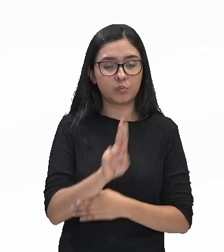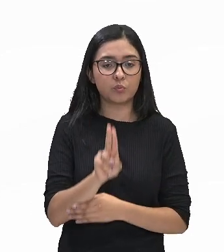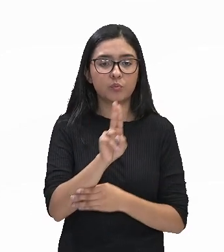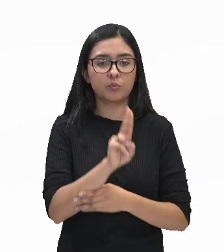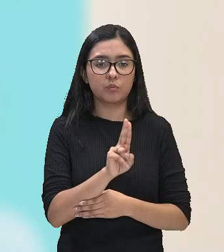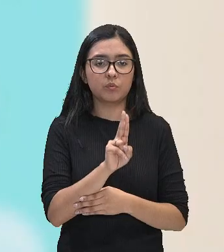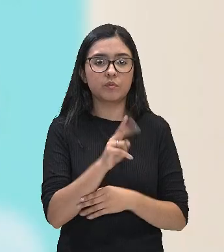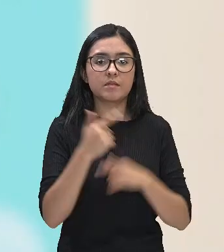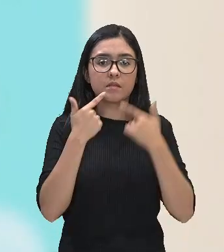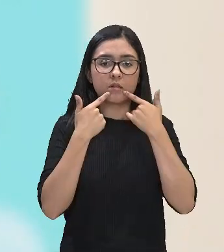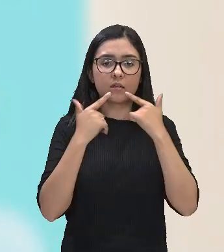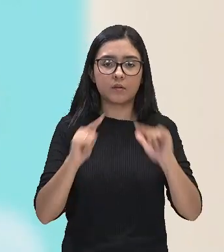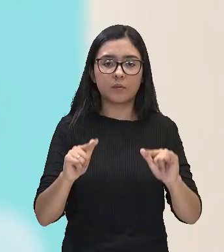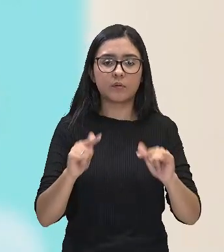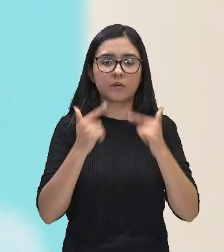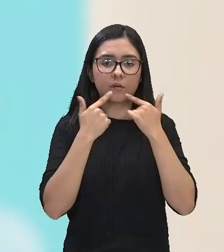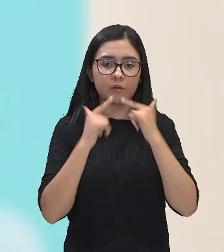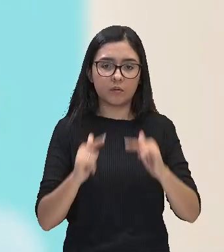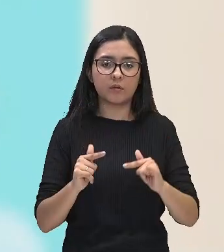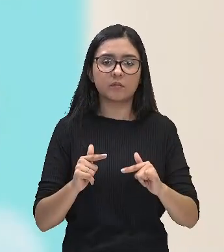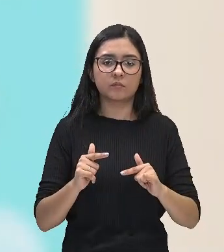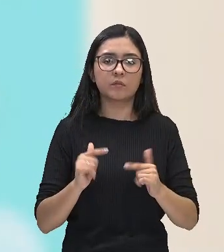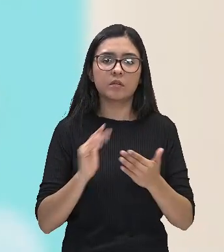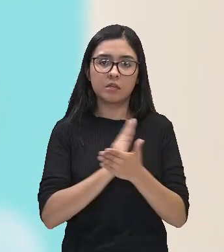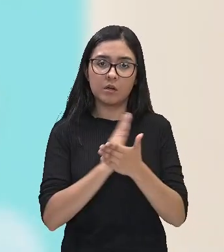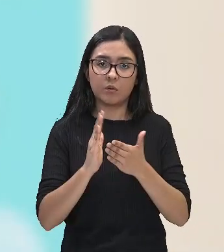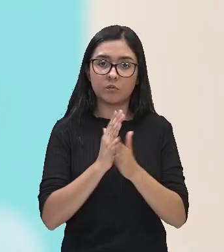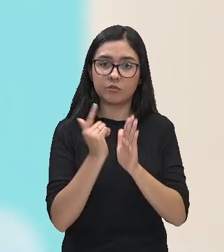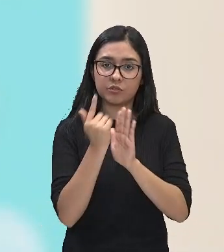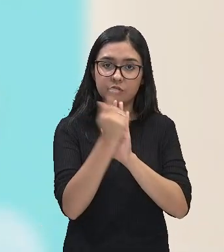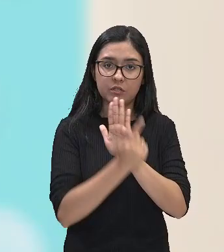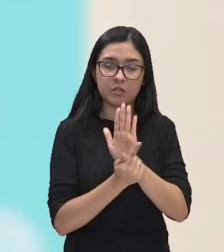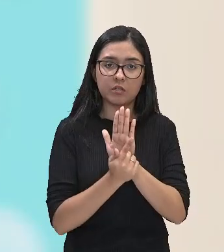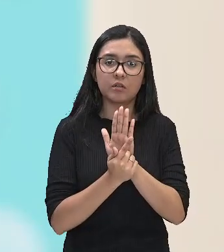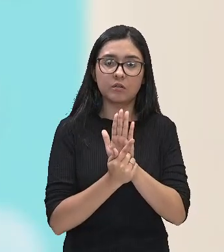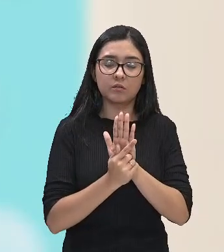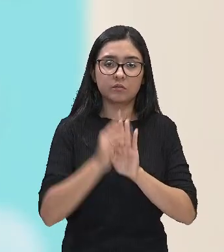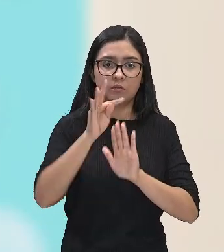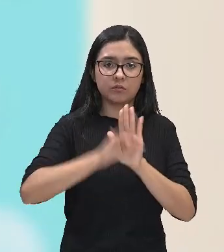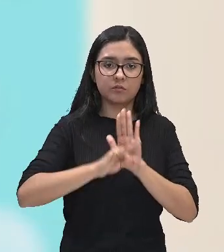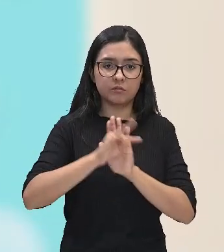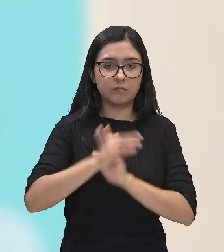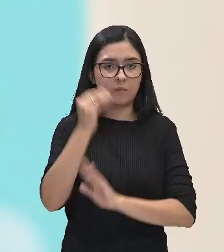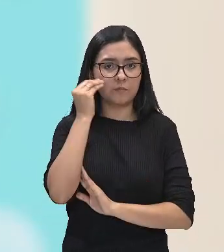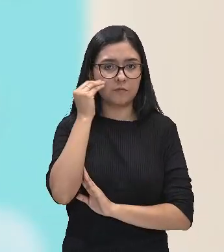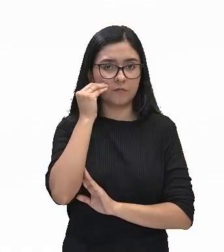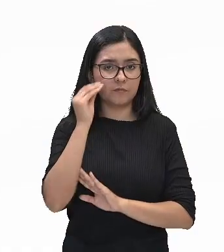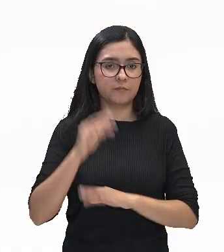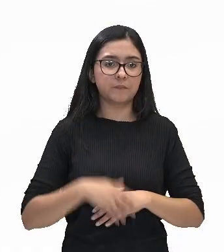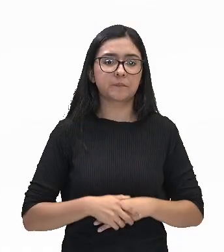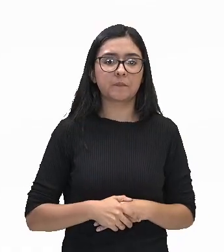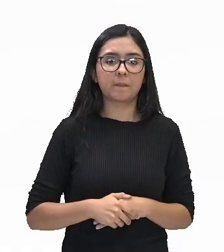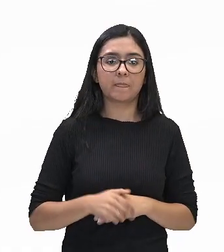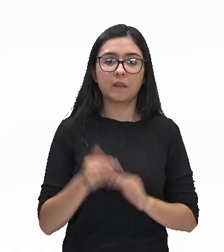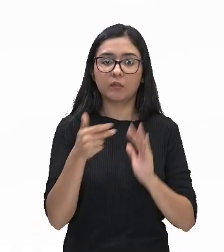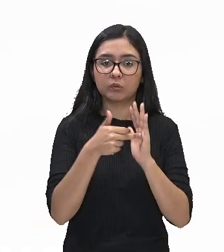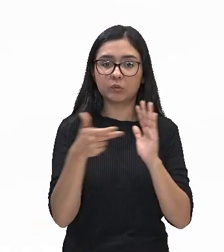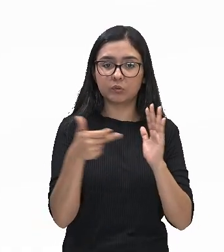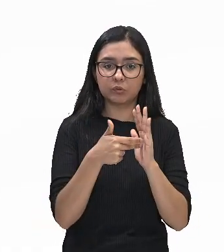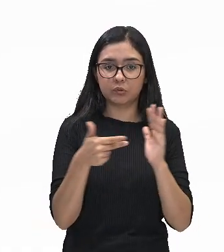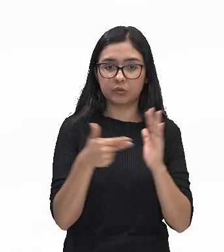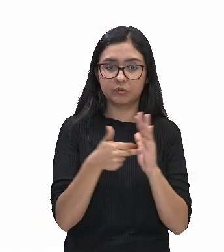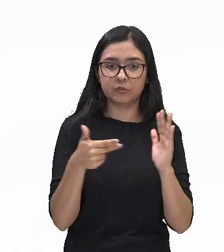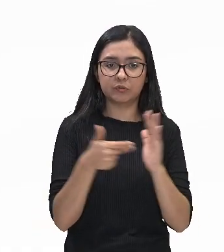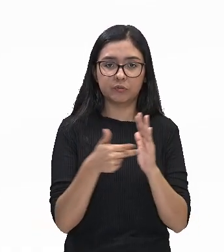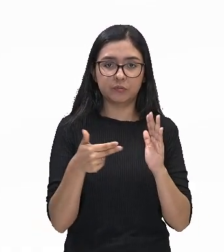desta linguagem em alguns gêneros textuais. Vamos ver quais são eles. Notícias.